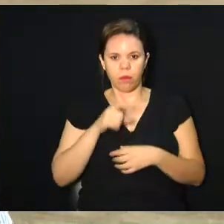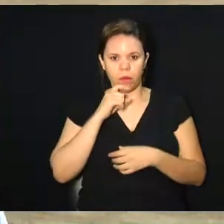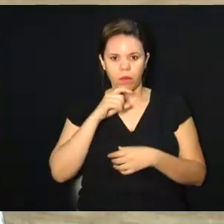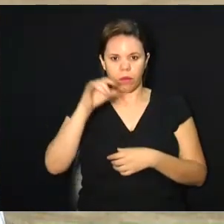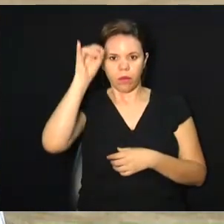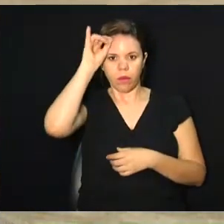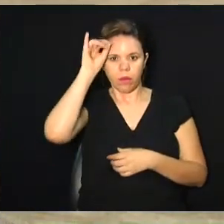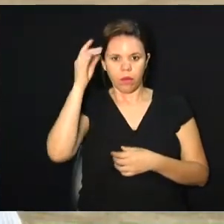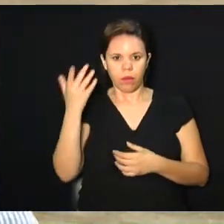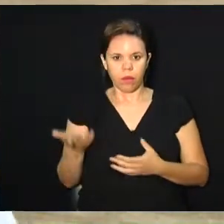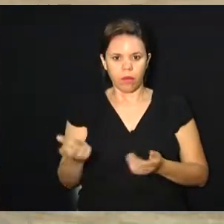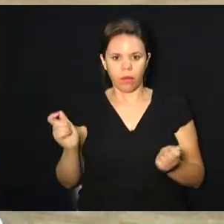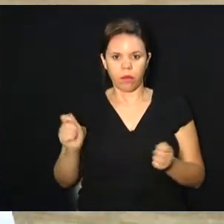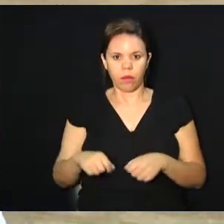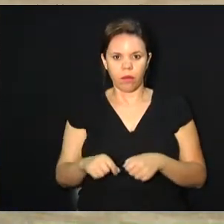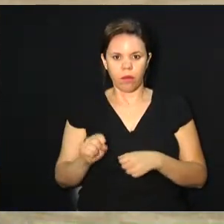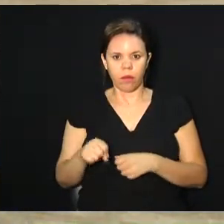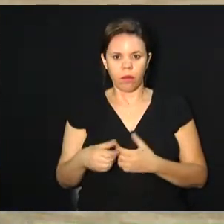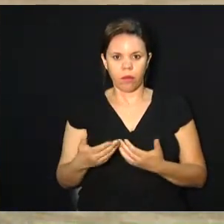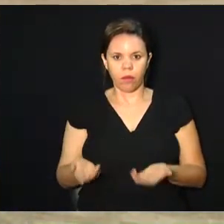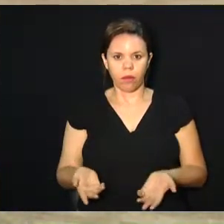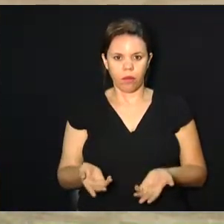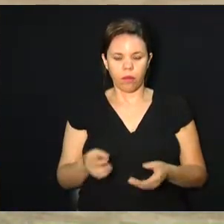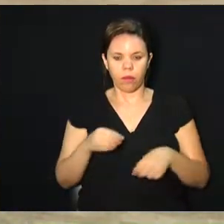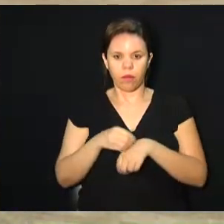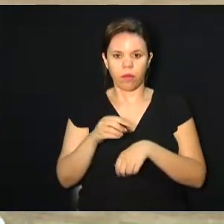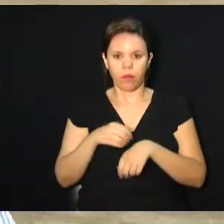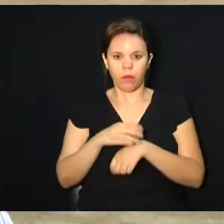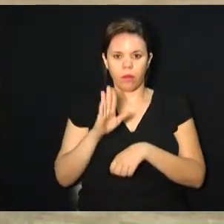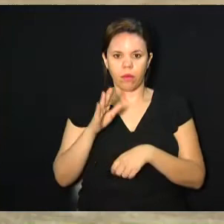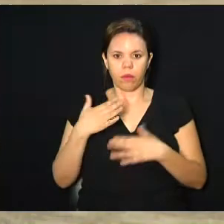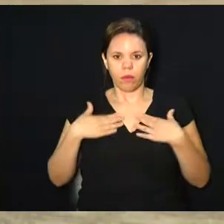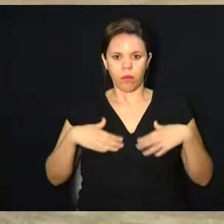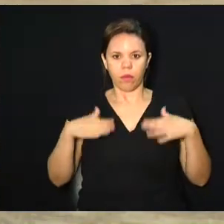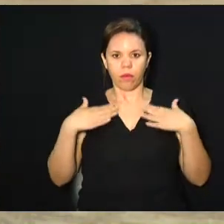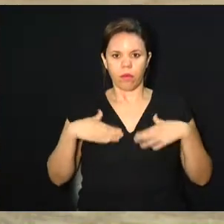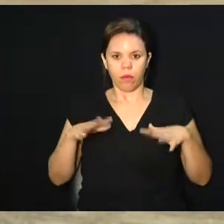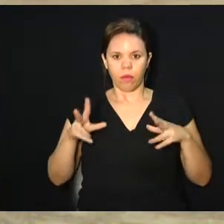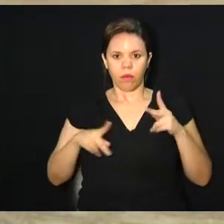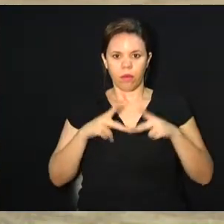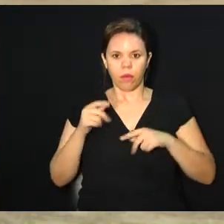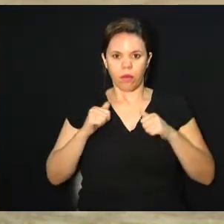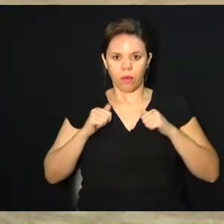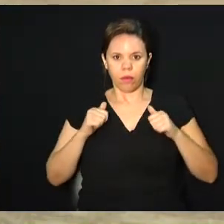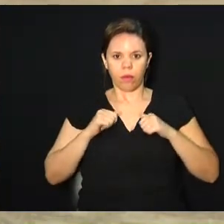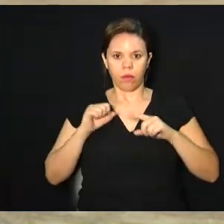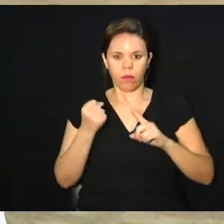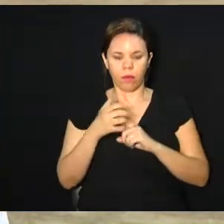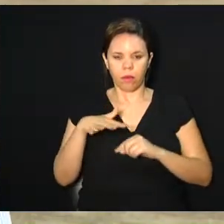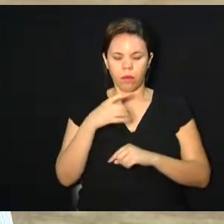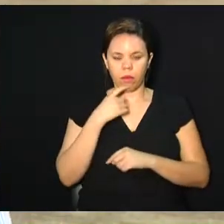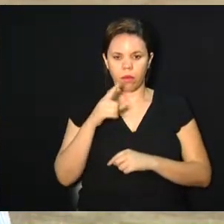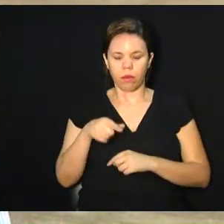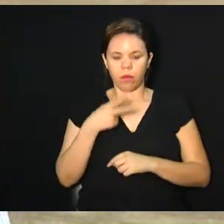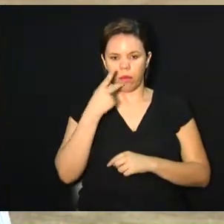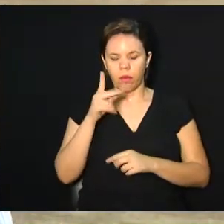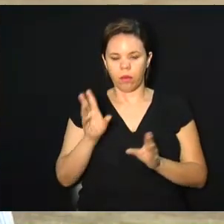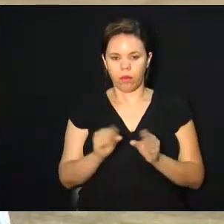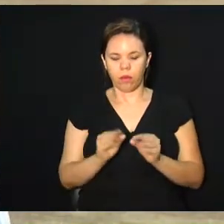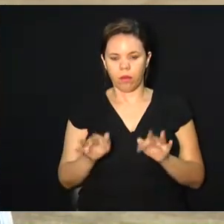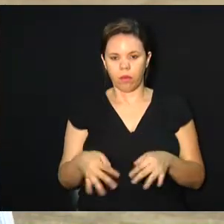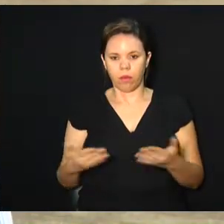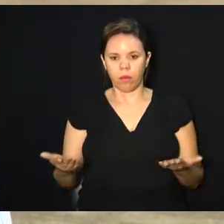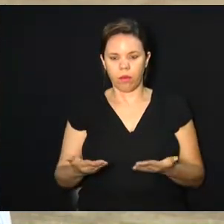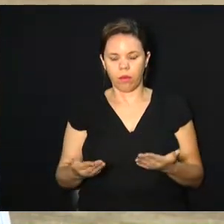Wi-Fi, né, que possa, assim, trazer um pouco mais de conforto para toda a sociedade de Campinas. O senhor falou, inclusive, no finalzinho